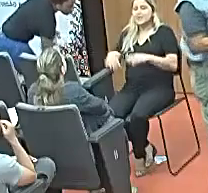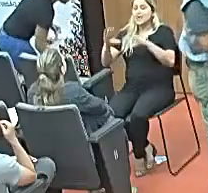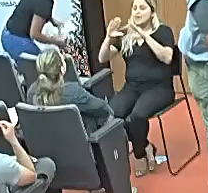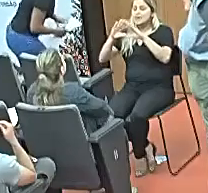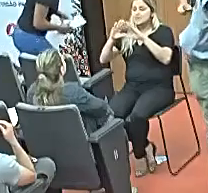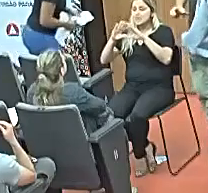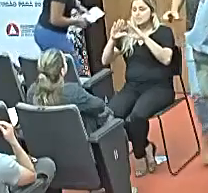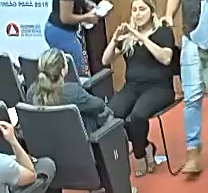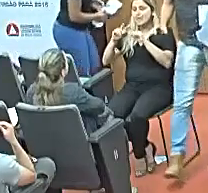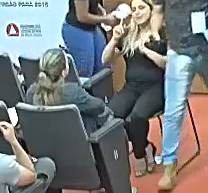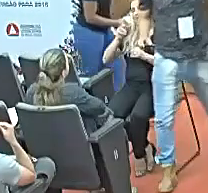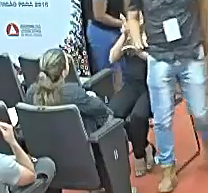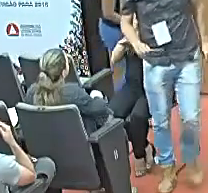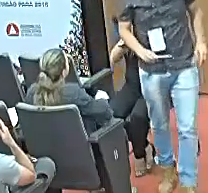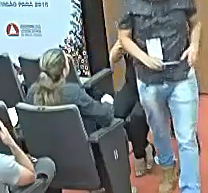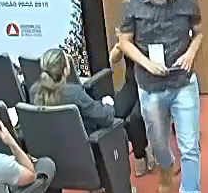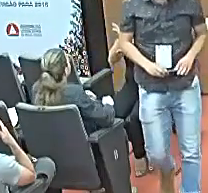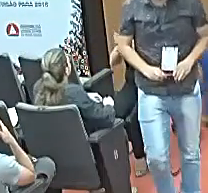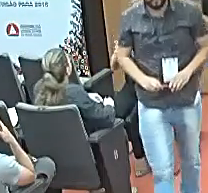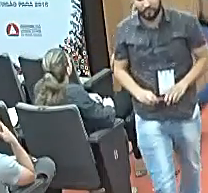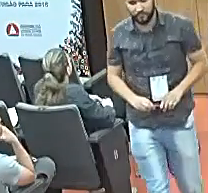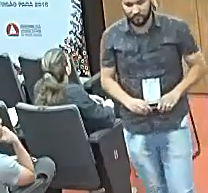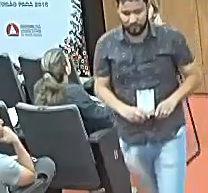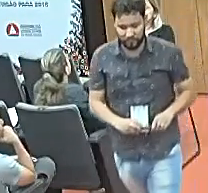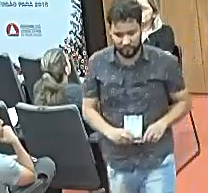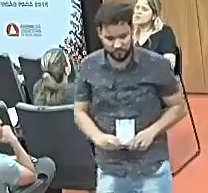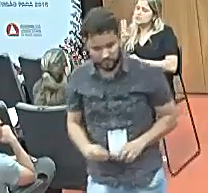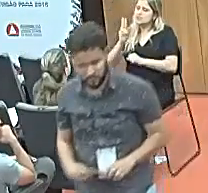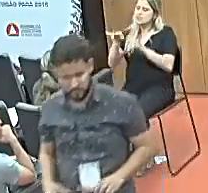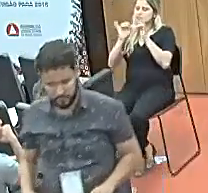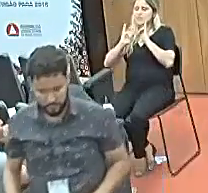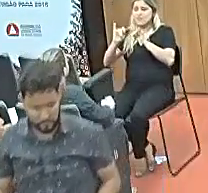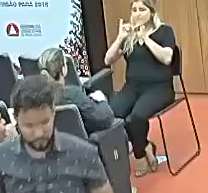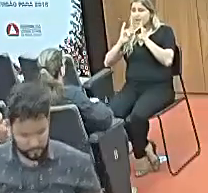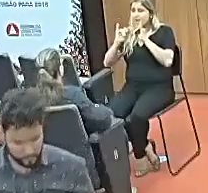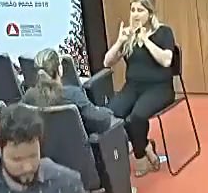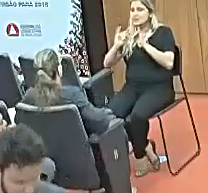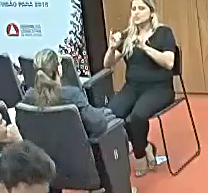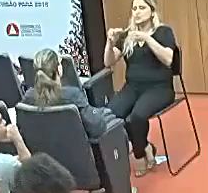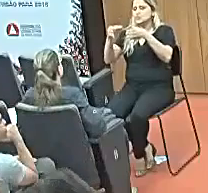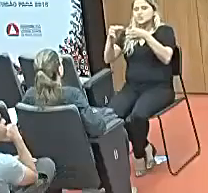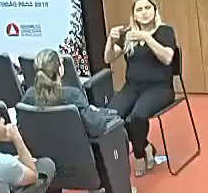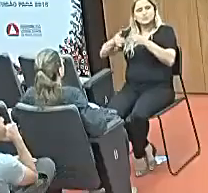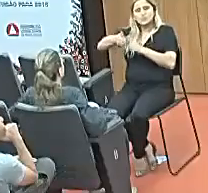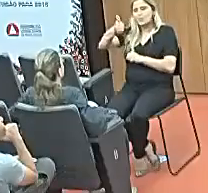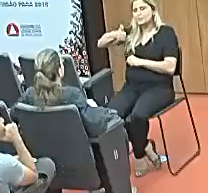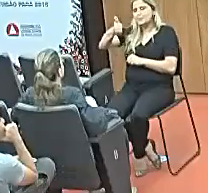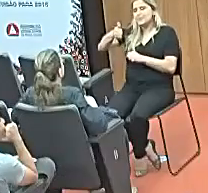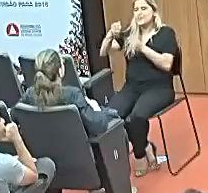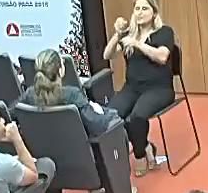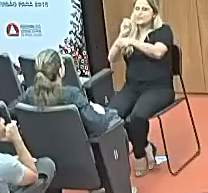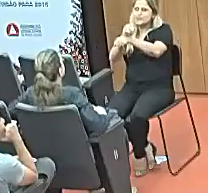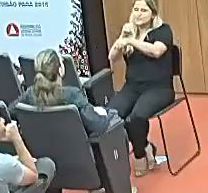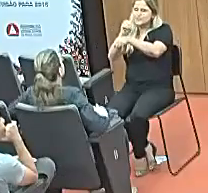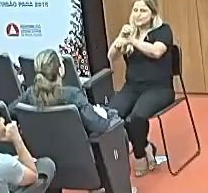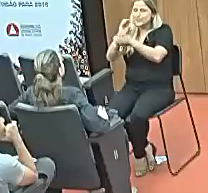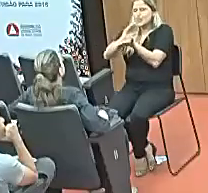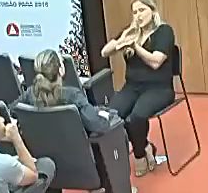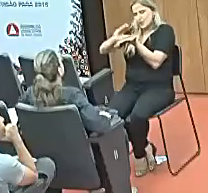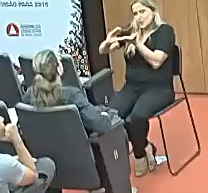co financiamento do sistema único da assistência social é o primeiro financiamento da assistência